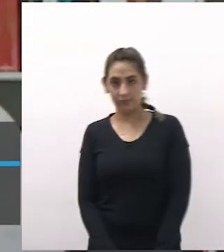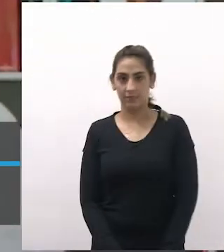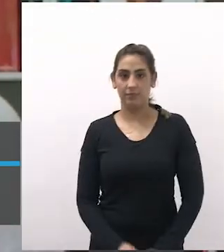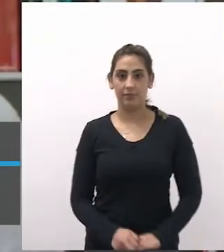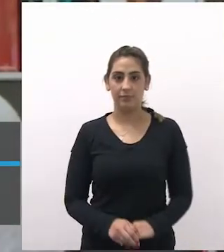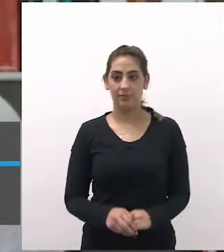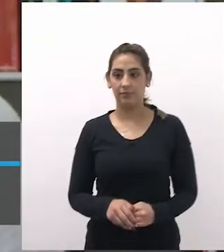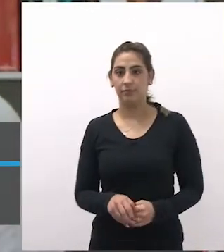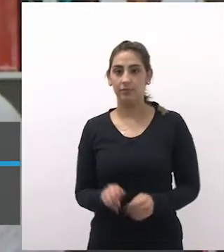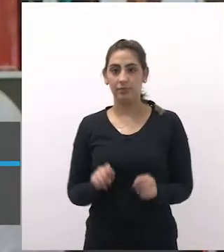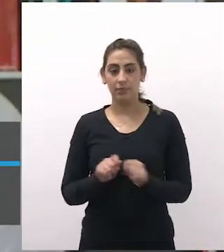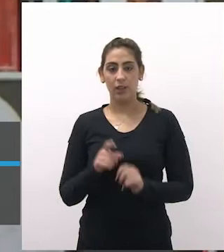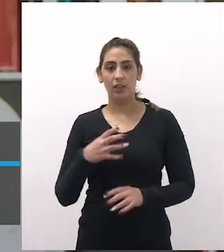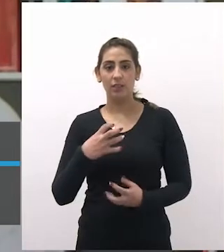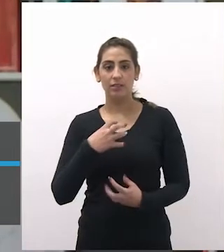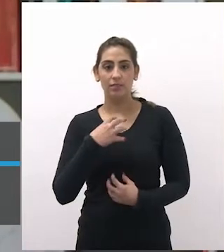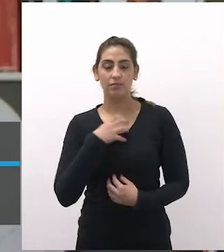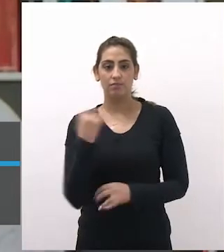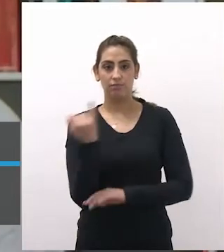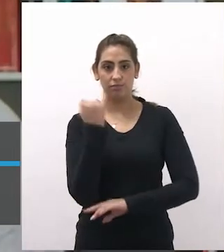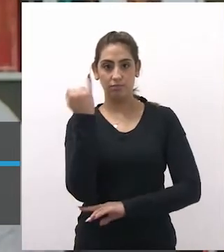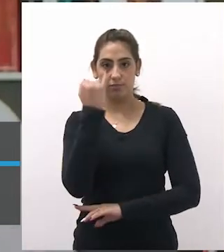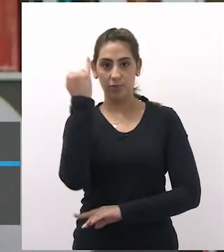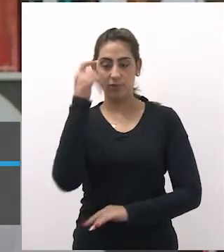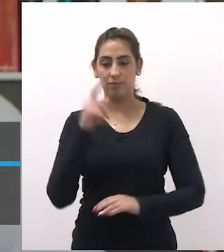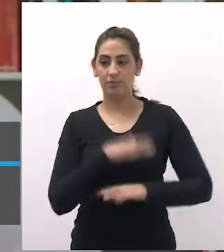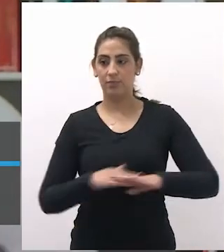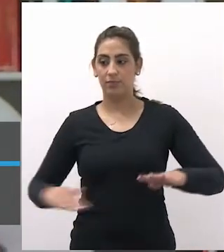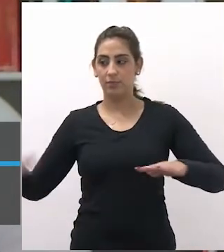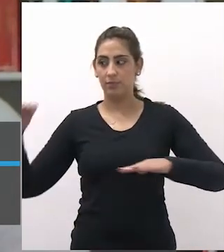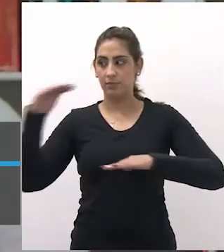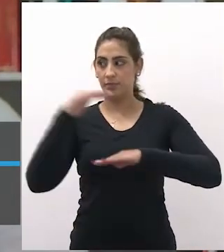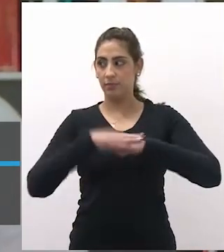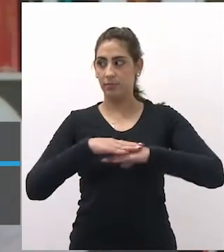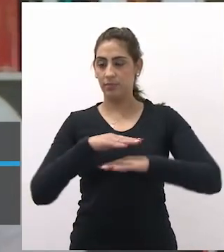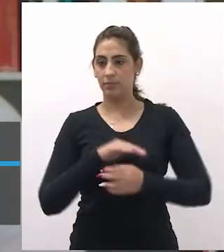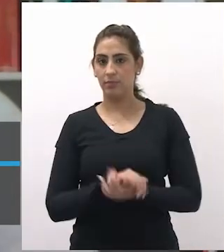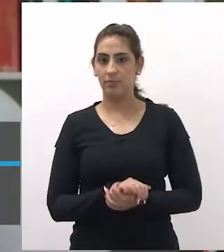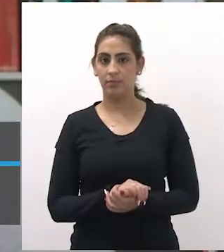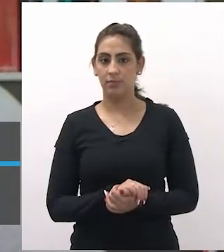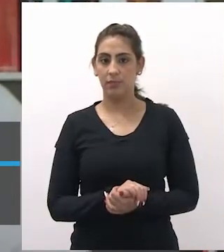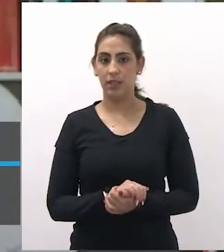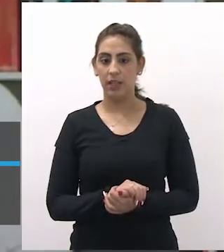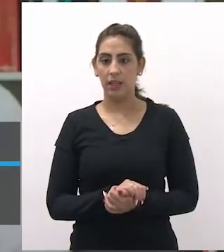tenha, acima de tudo, que ela tenha